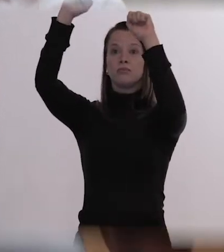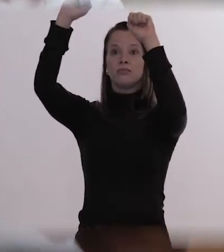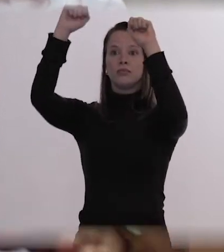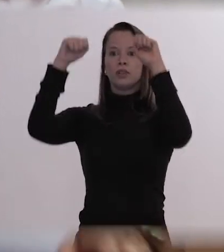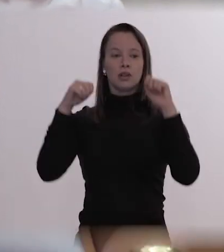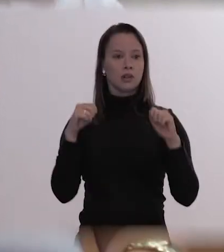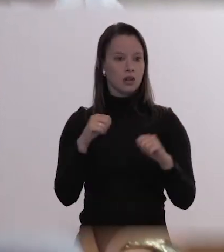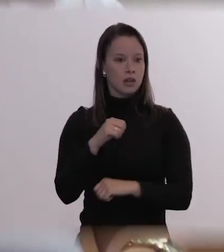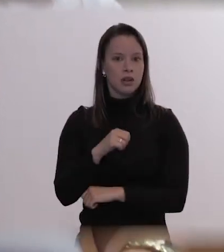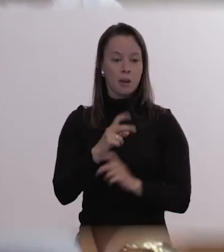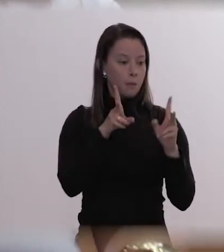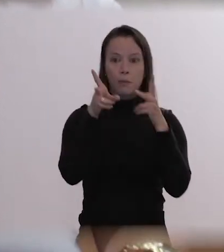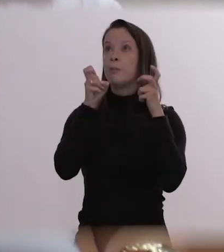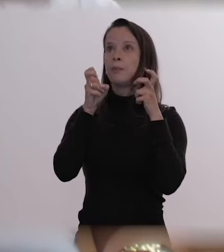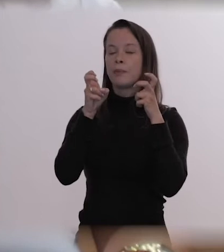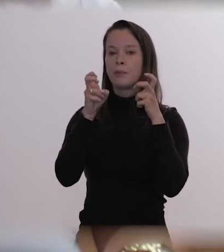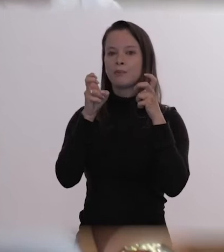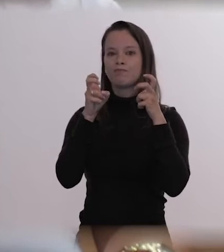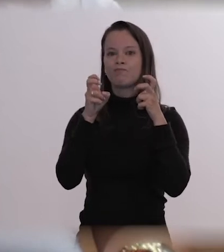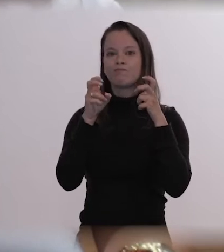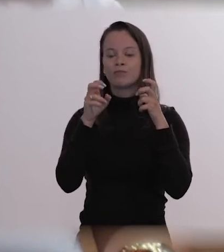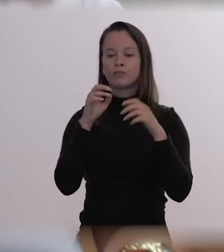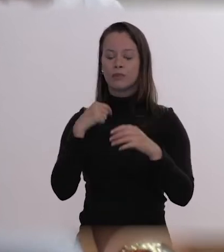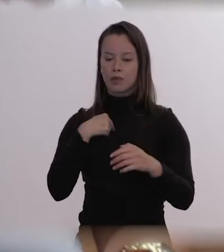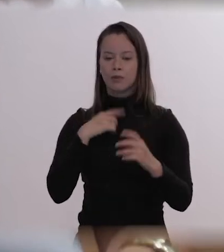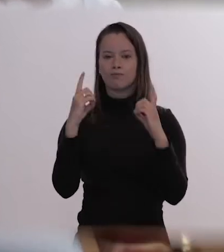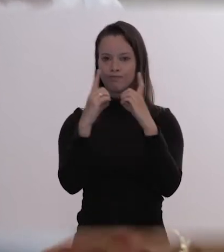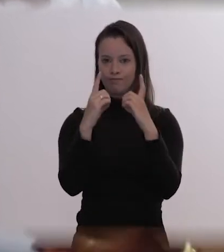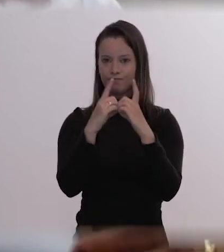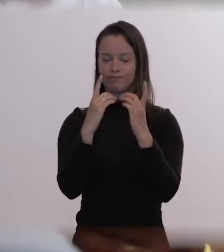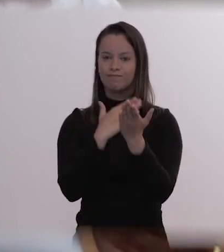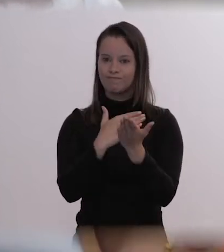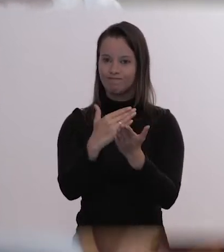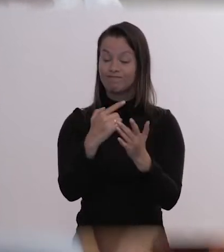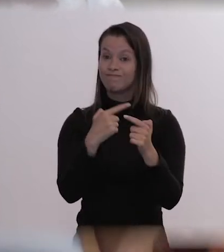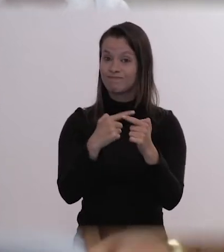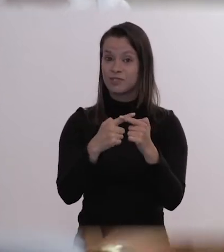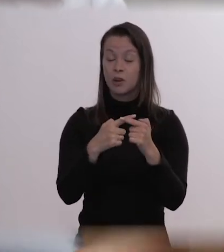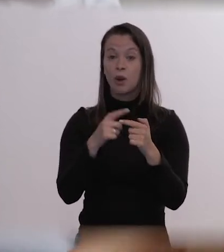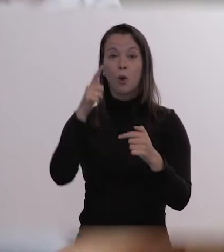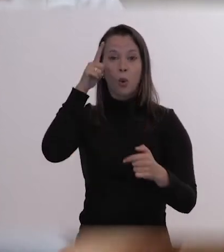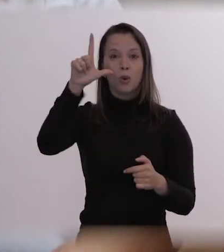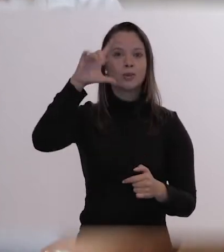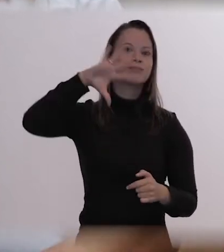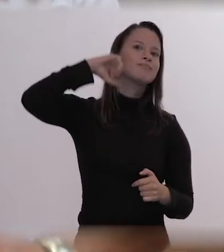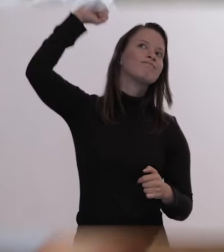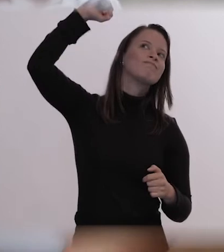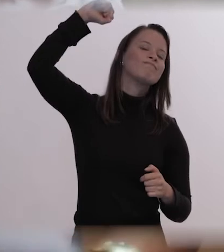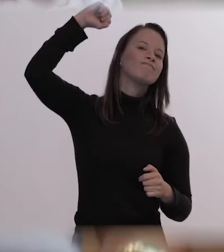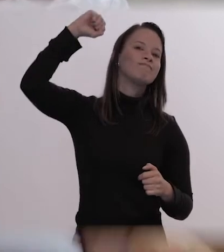aí, quando perceberam, foi quando eu comecei a ser assistida. porque eu ia conseguir pelo enforcamento, não foi pelo